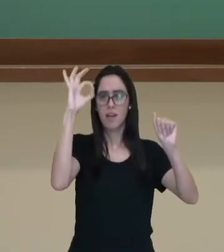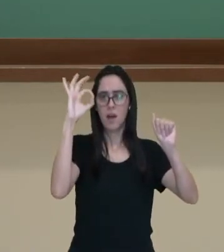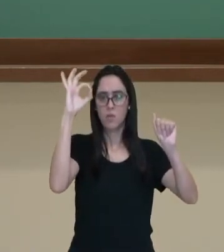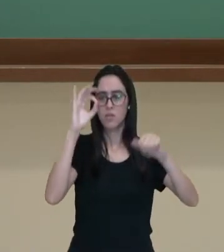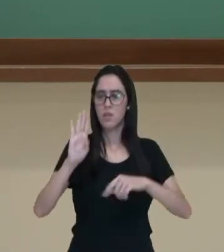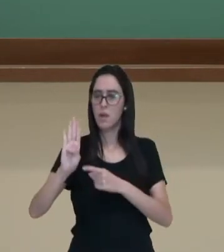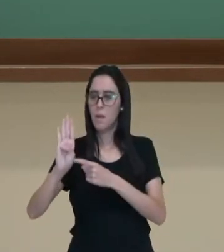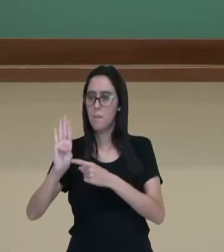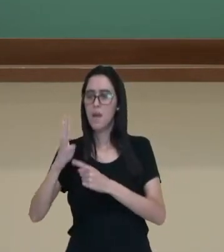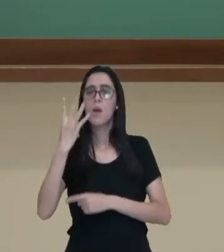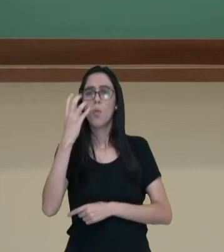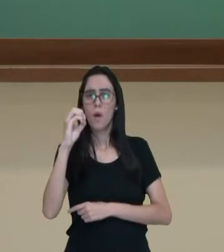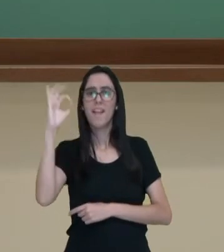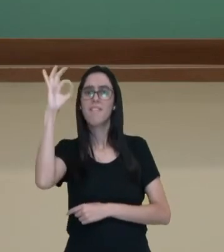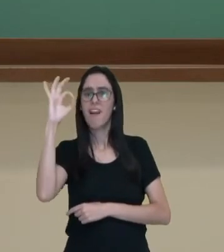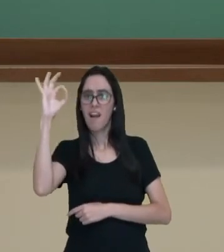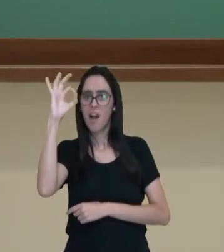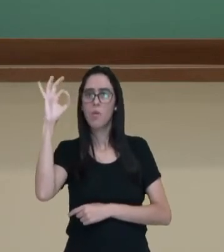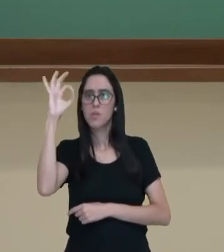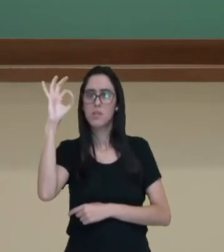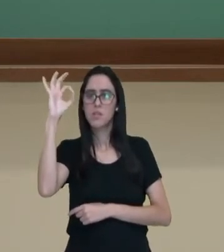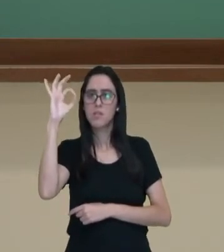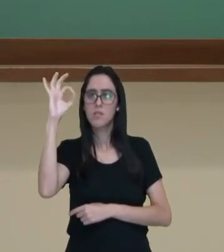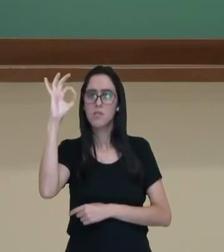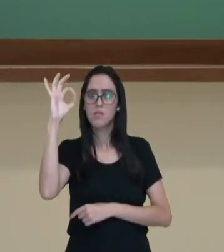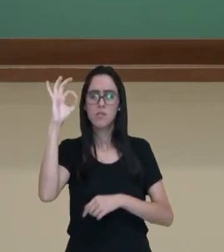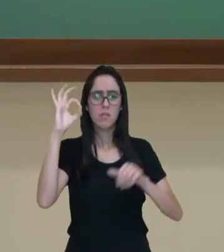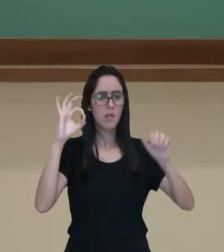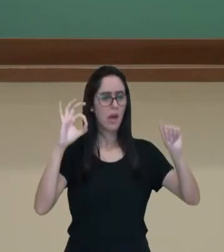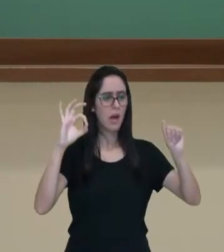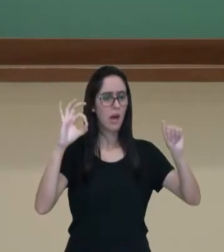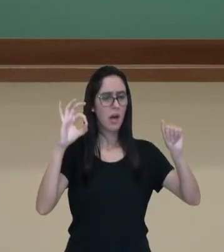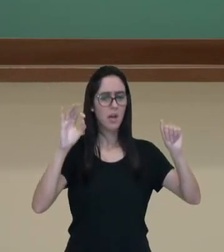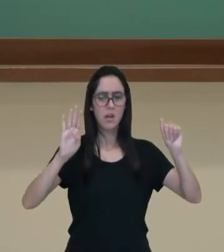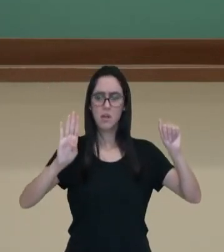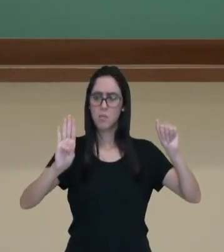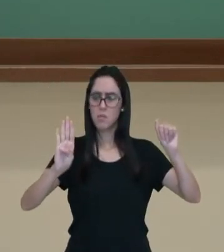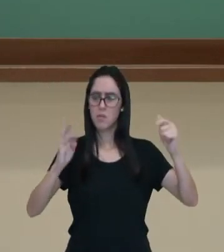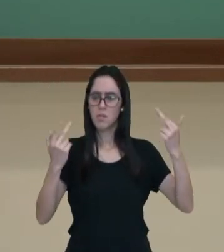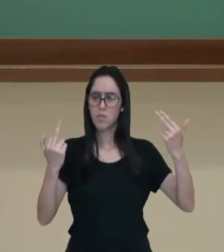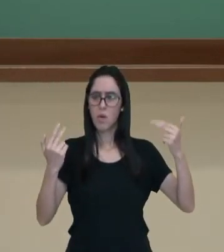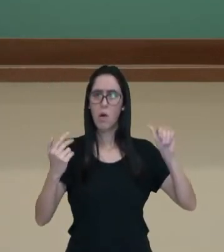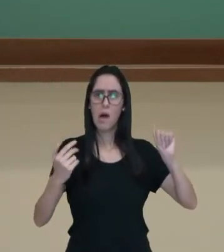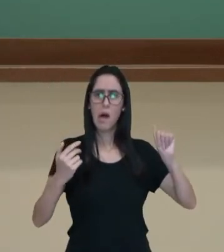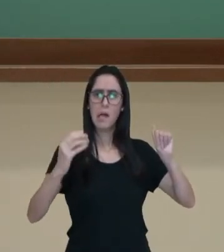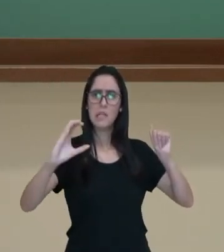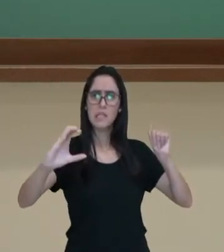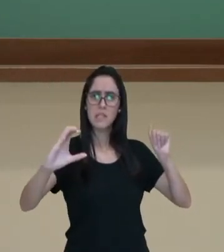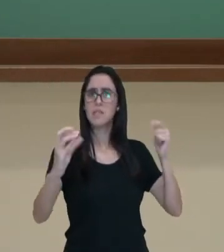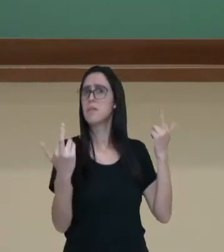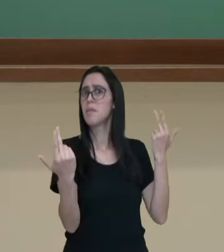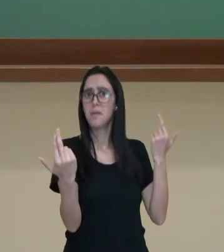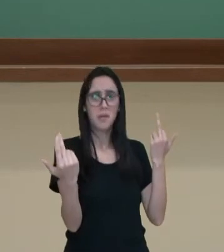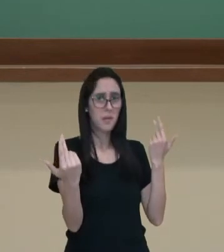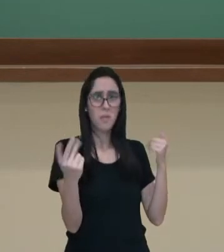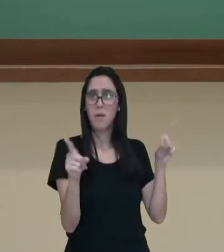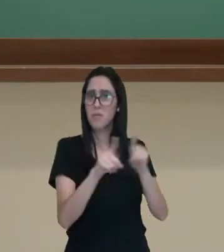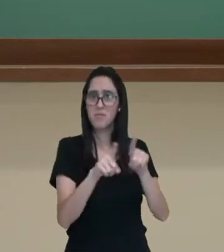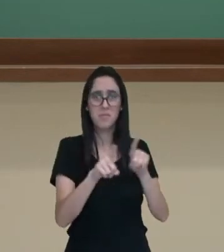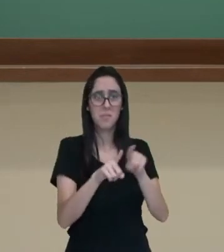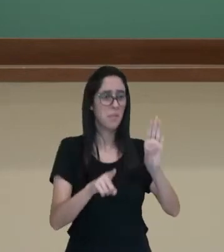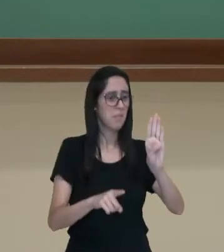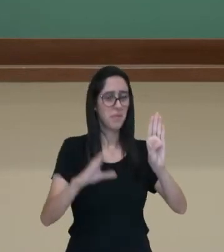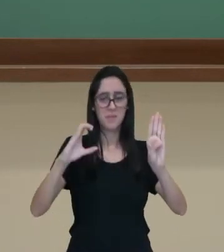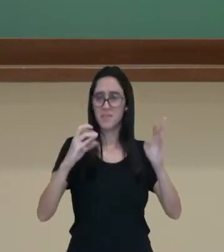B a 40 Celsius, se o A tem a mesma temperatura de C, o C também vai ter a mesma temperatura de